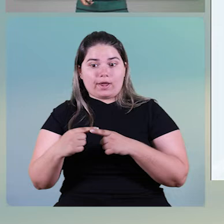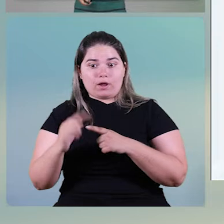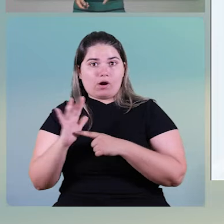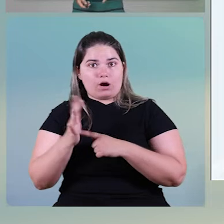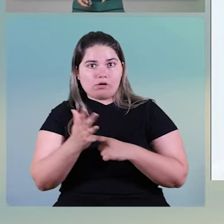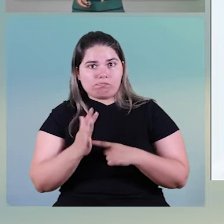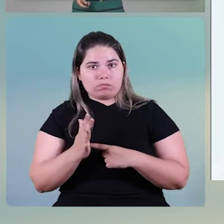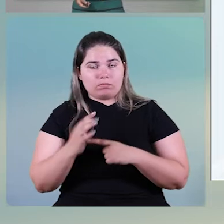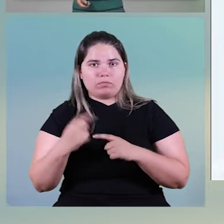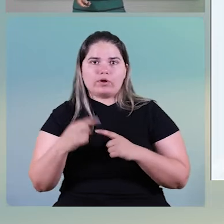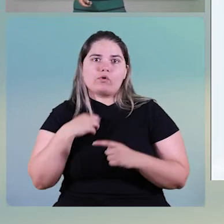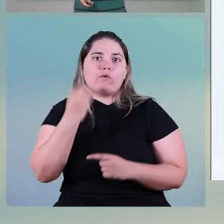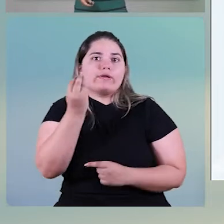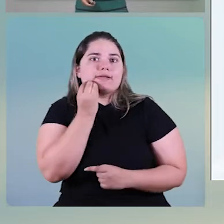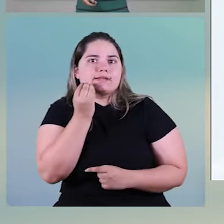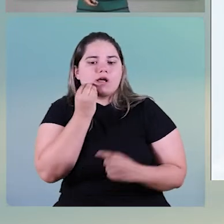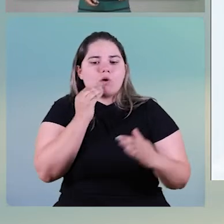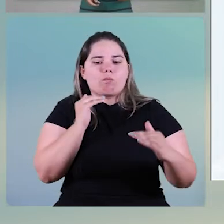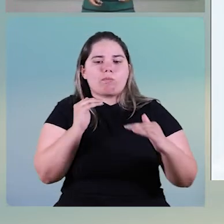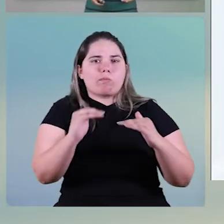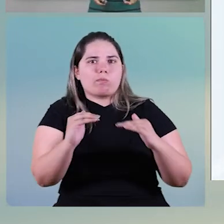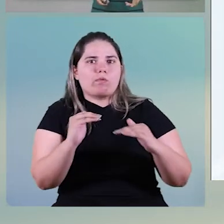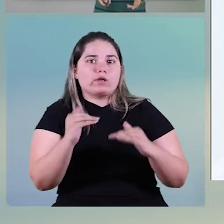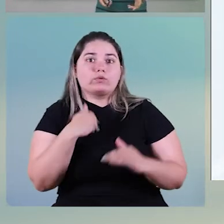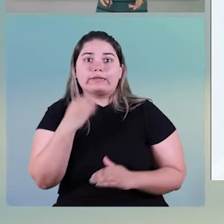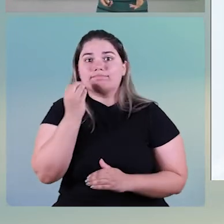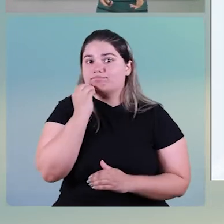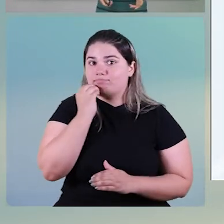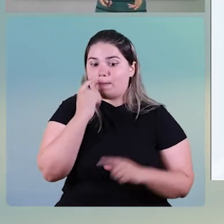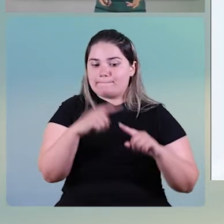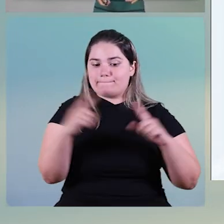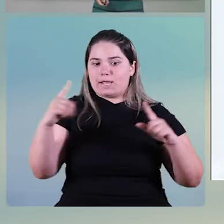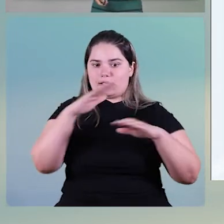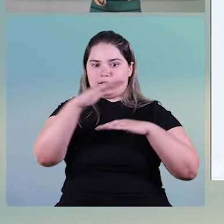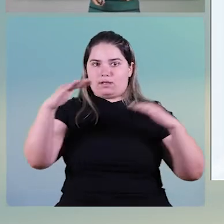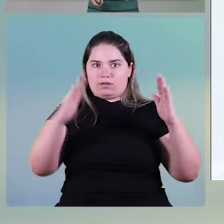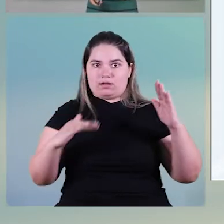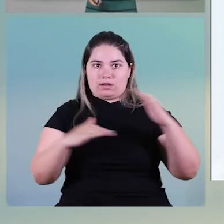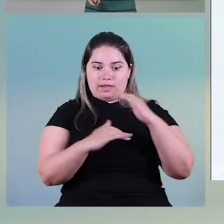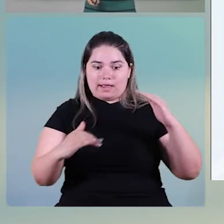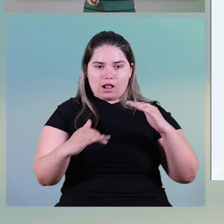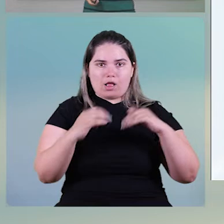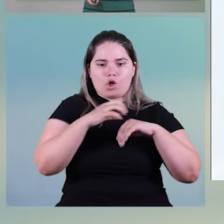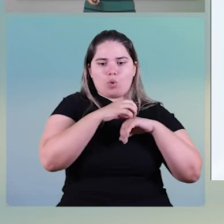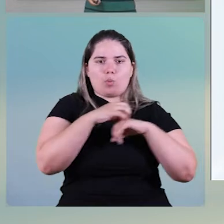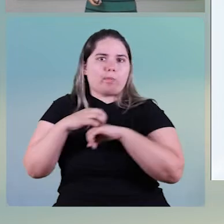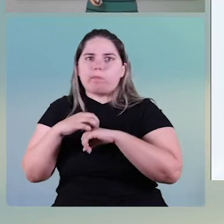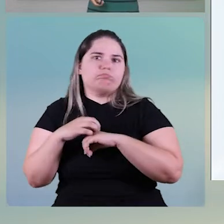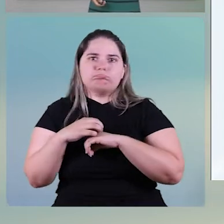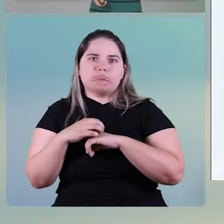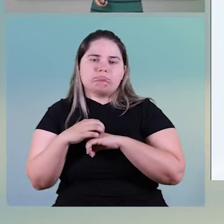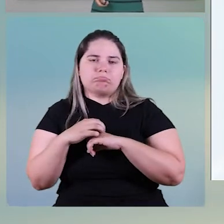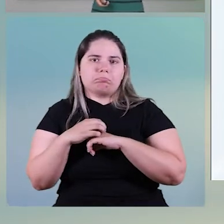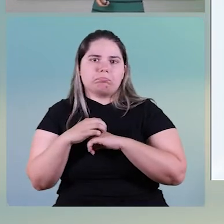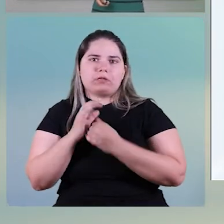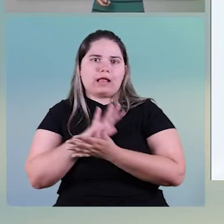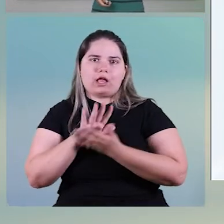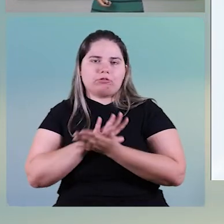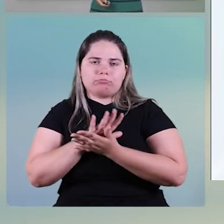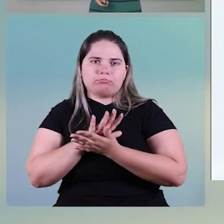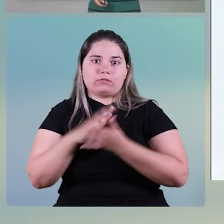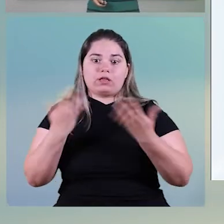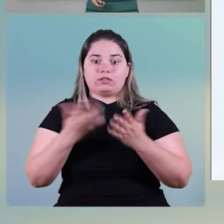mover a caixa. Mas aí a caixa não saiu do lugar. Significa dizer que o contato entre a caixa